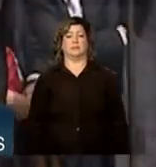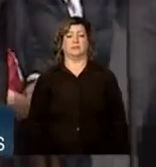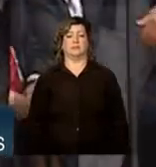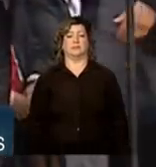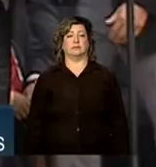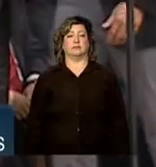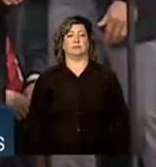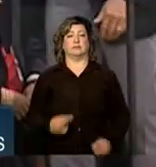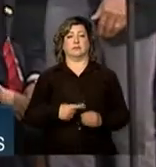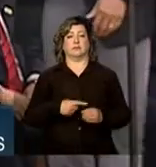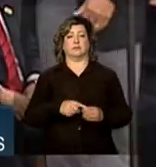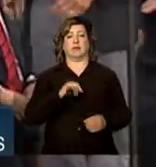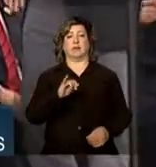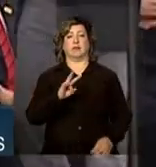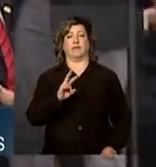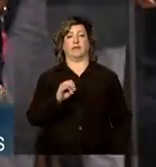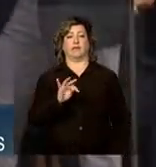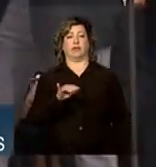Ivoti,